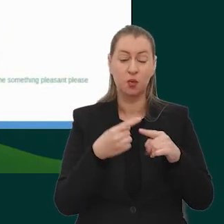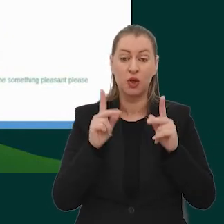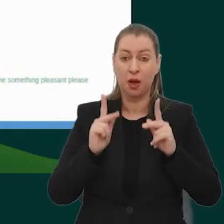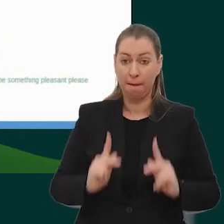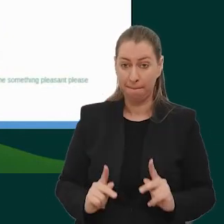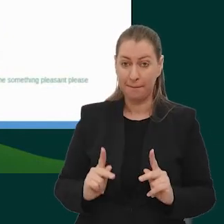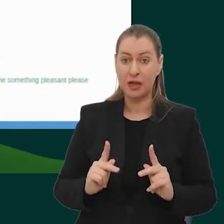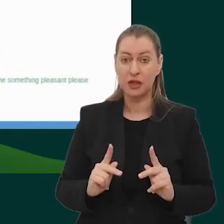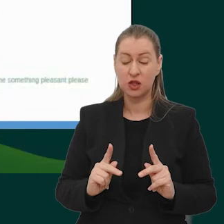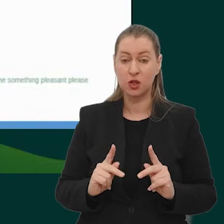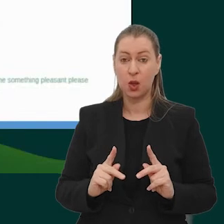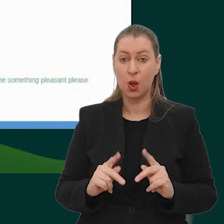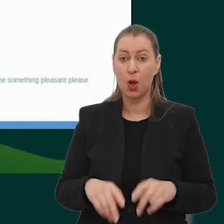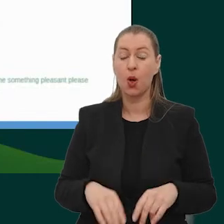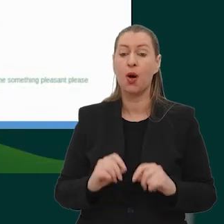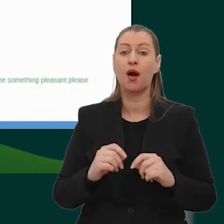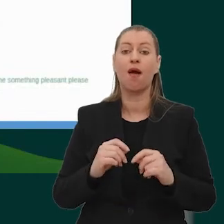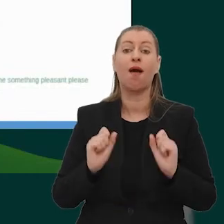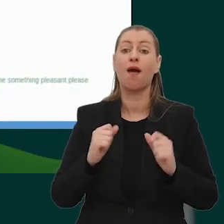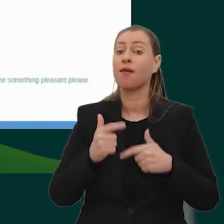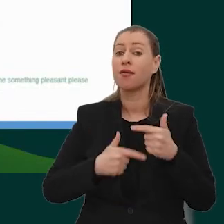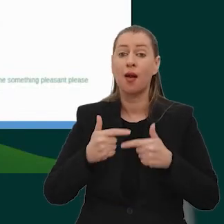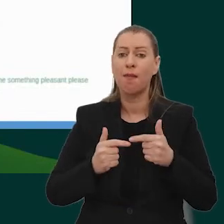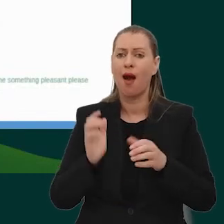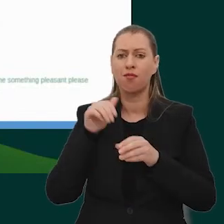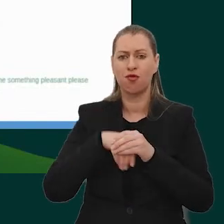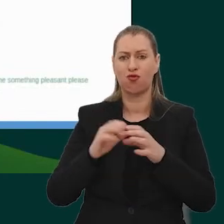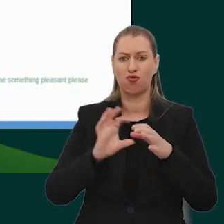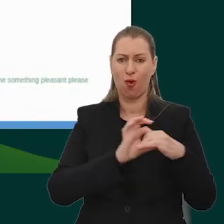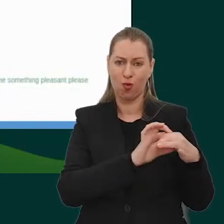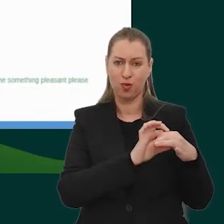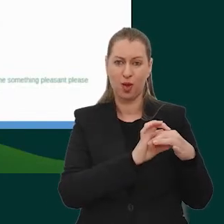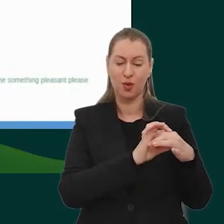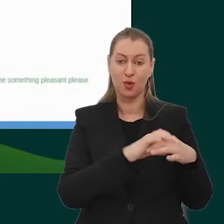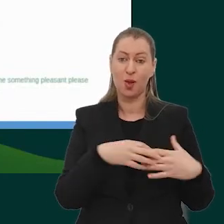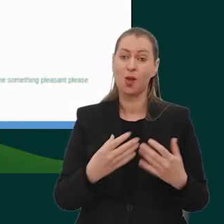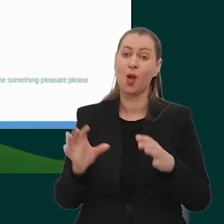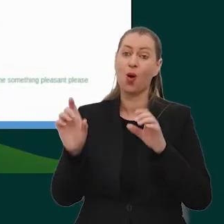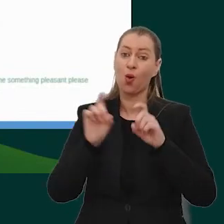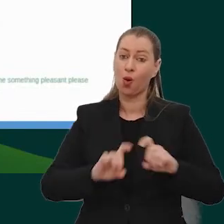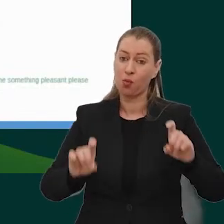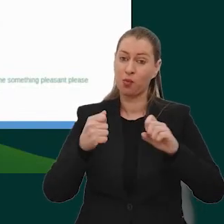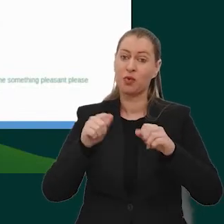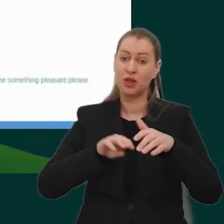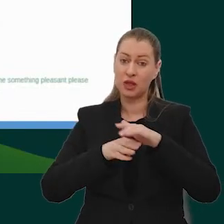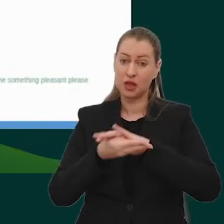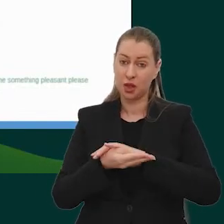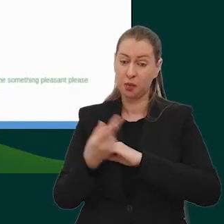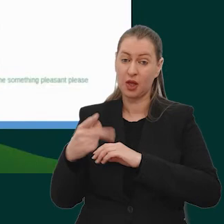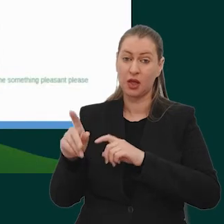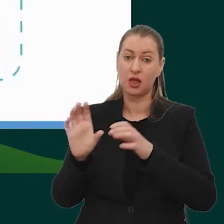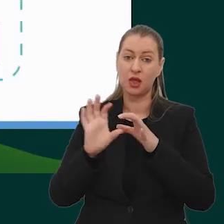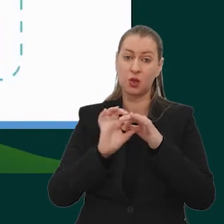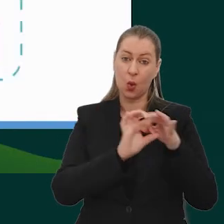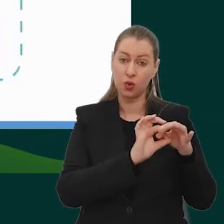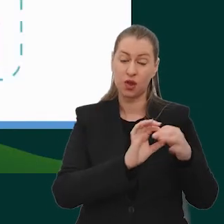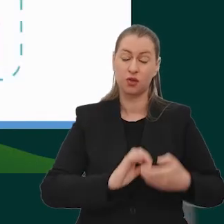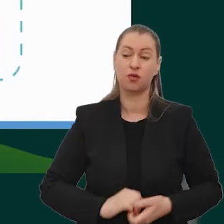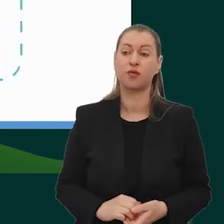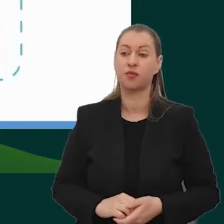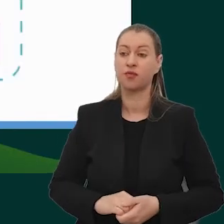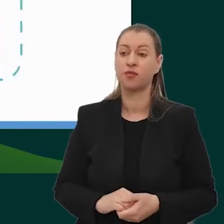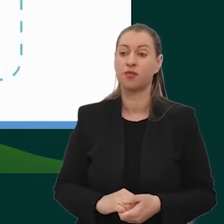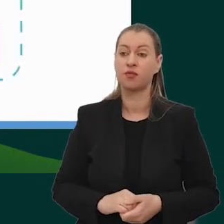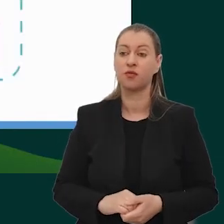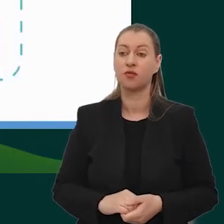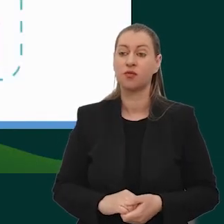pessoas, elas inerentemente trabalham com contexto. E os computadores precisam se adaptar ao contexto.